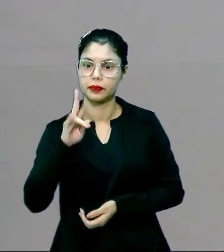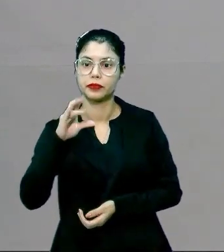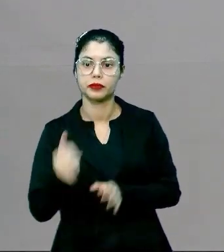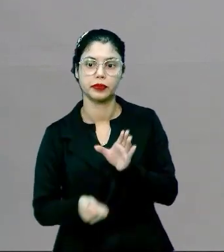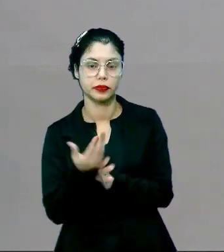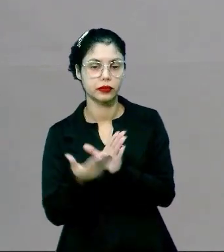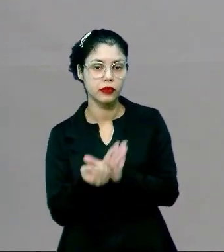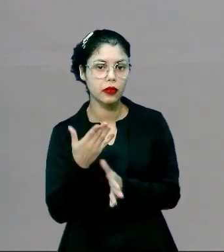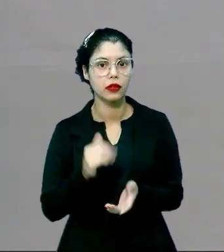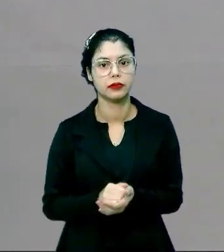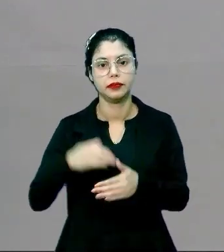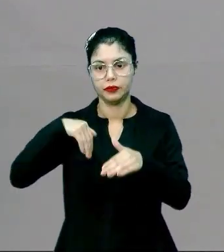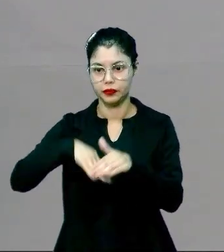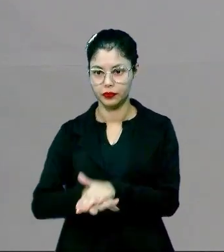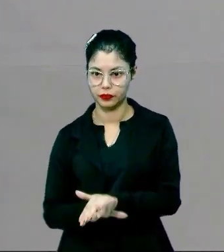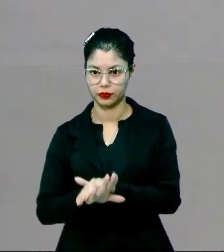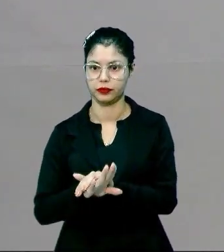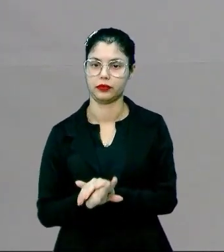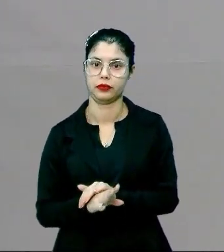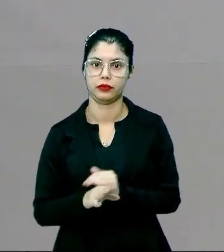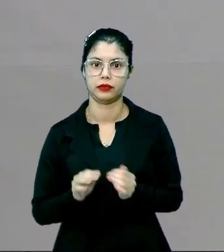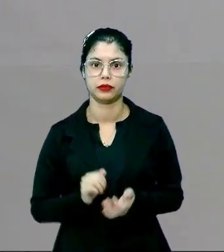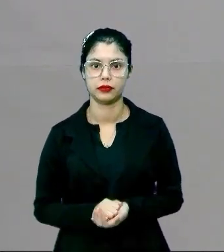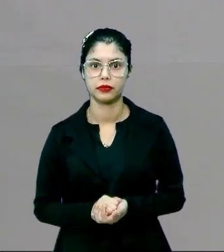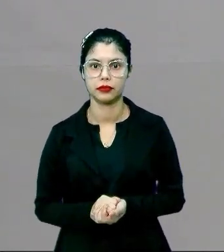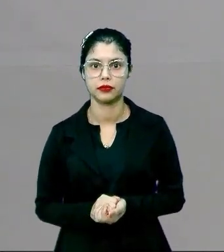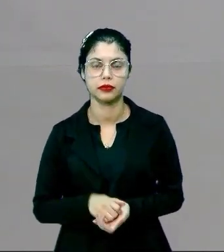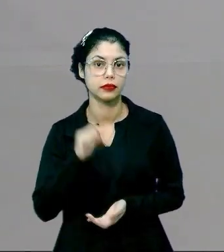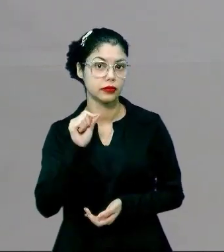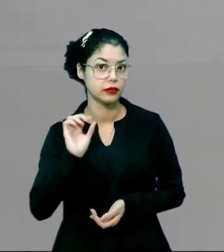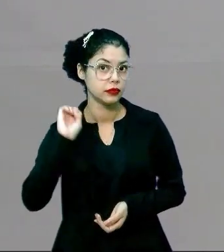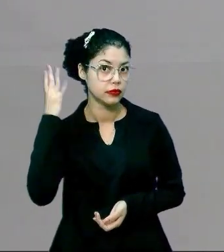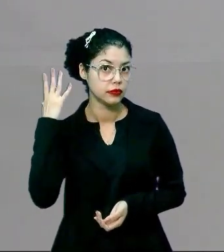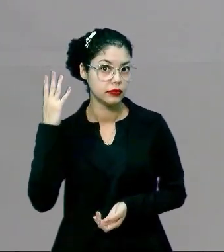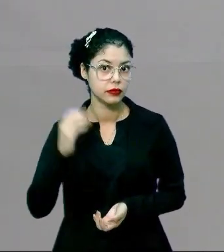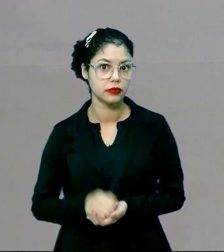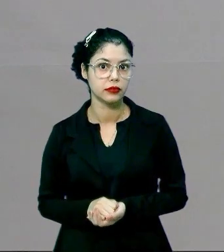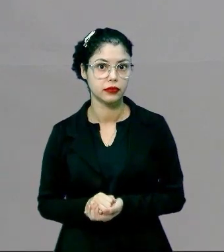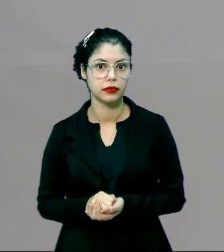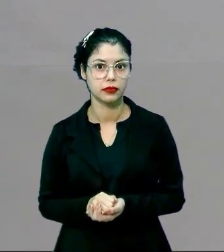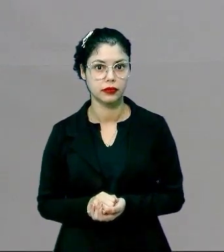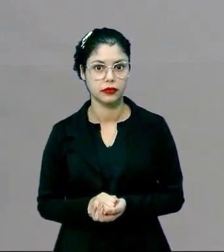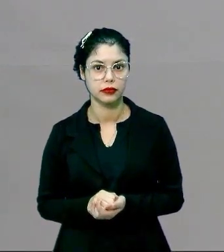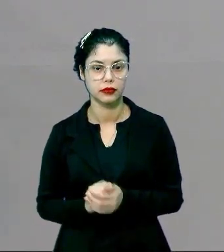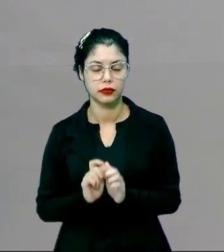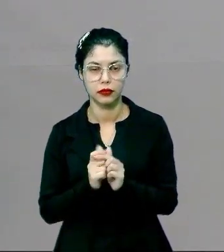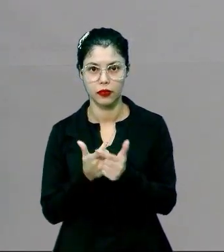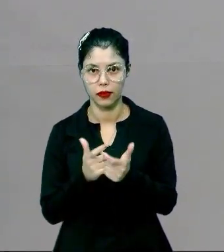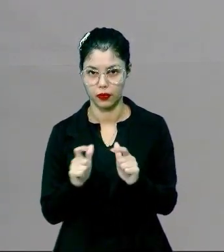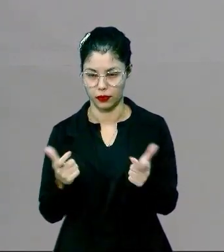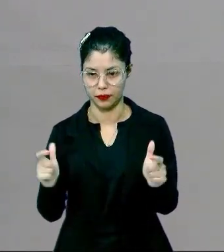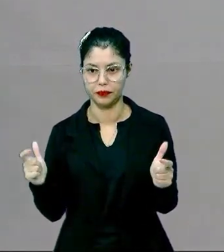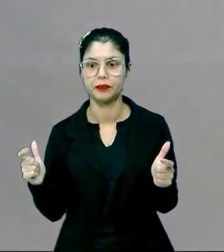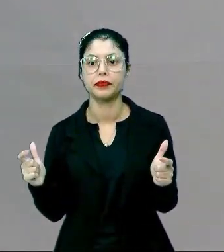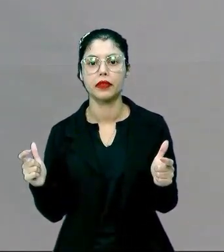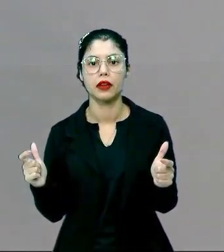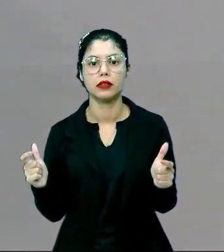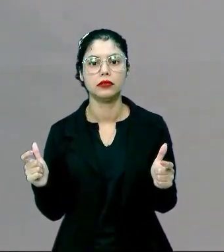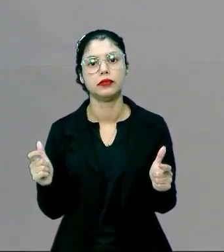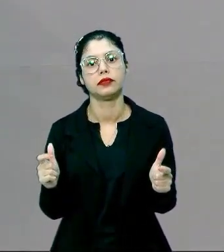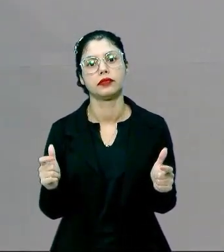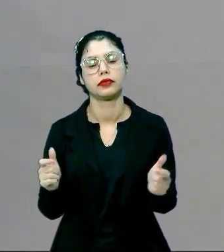que produziu, ficou armazenado na neurohipófise? O que vai acontecer? Ele vai aumentar esse hormônio. Você